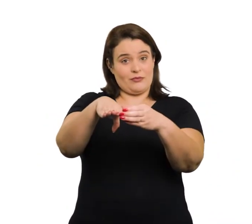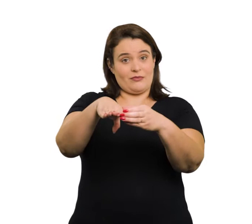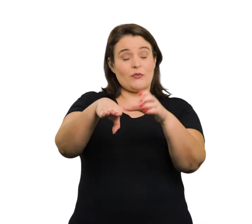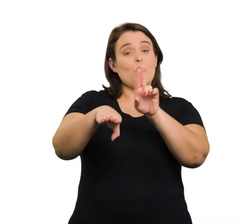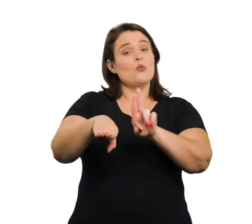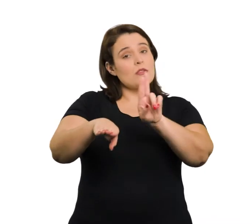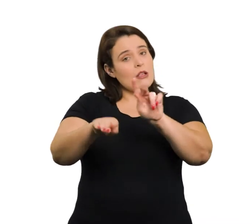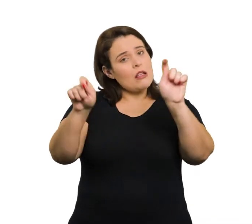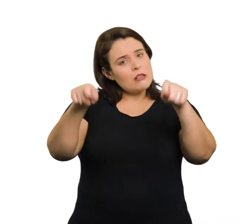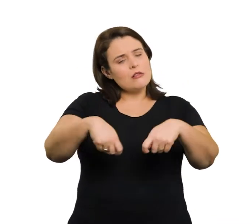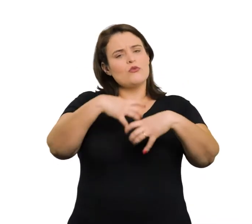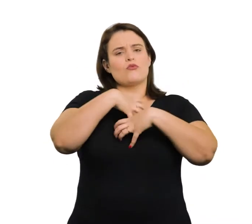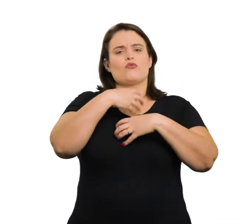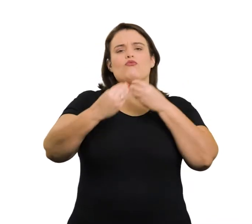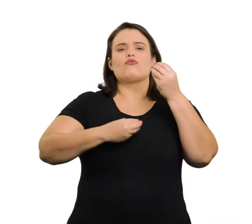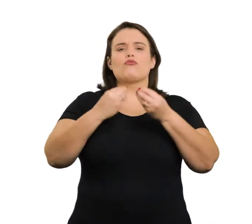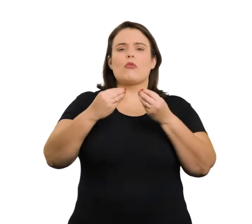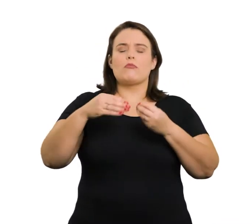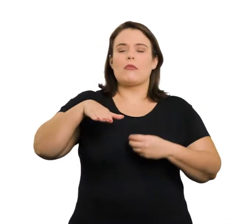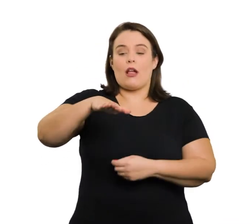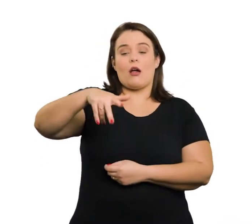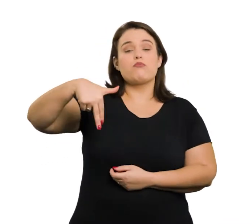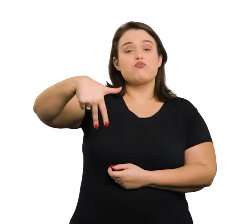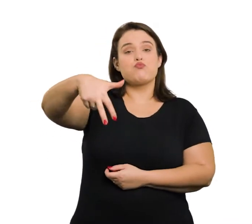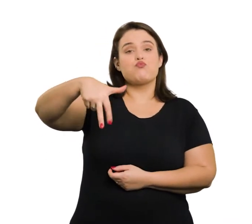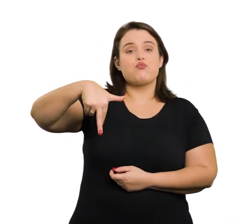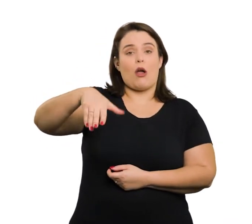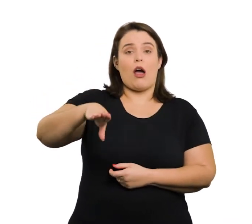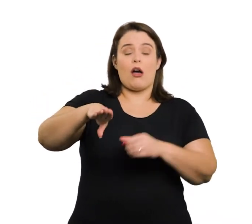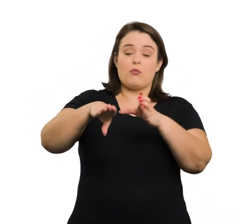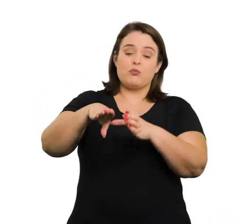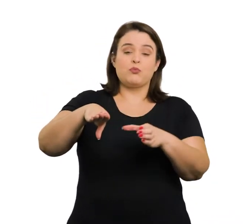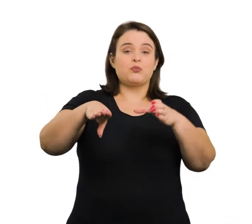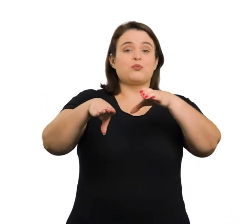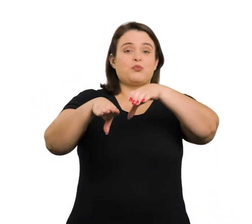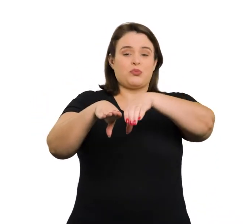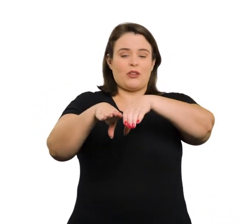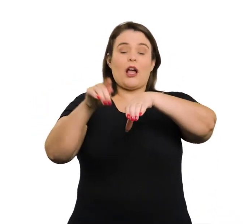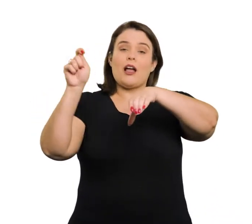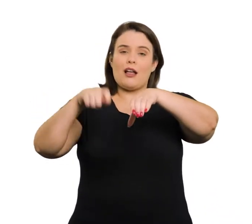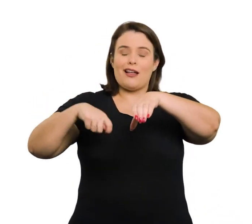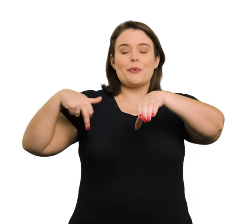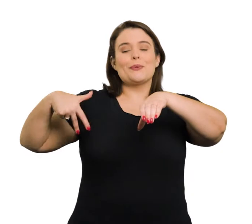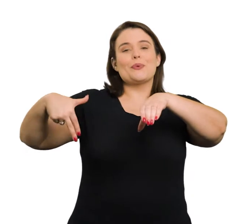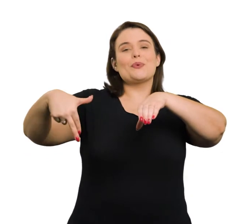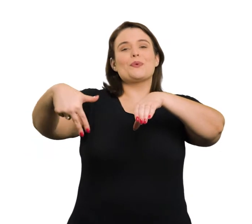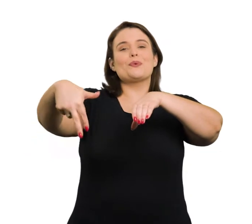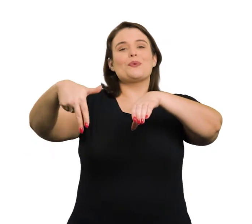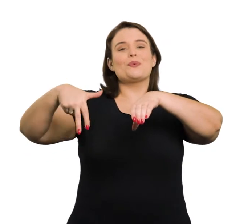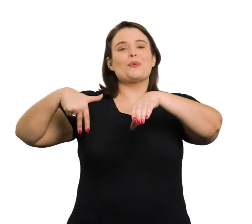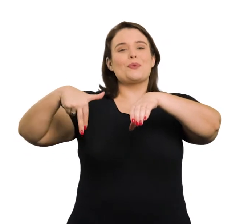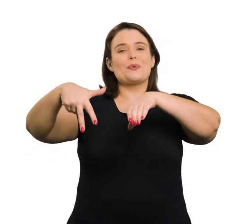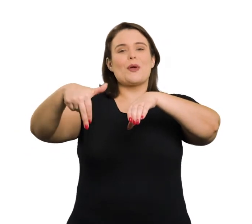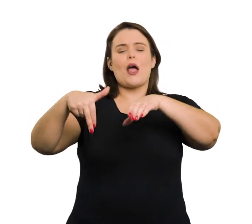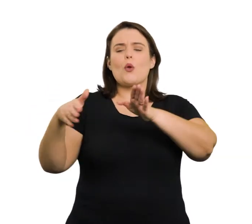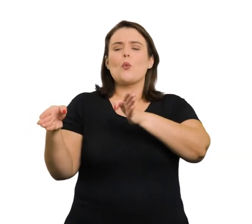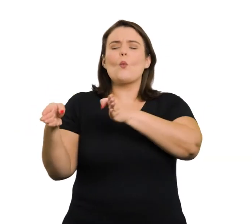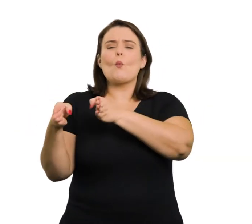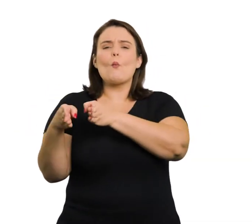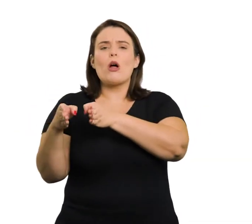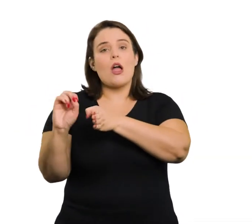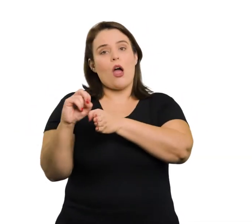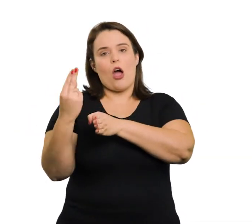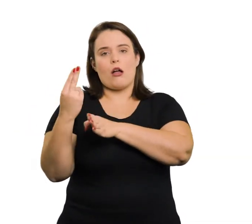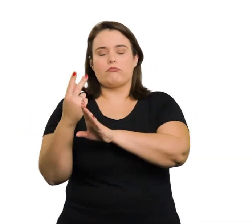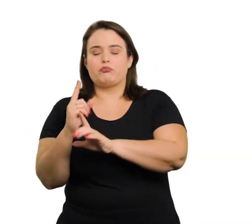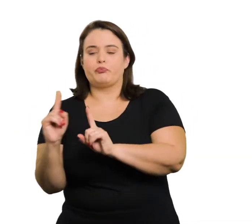ser utilizado como recurso para ampliar a área de circulação, garantindo uma passagem de pedestres em locais